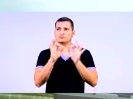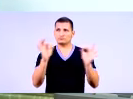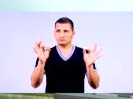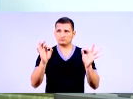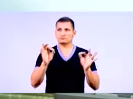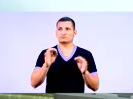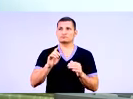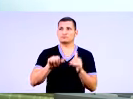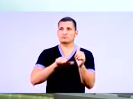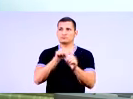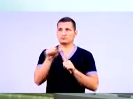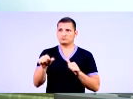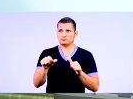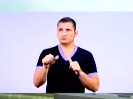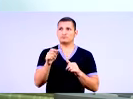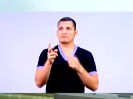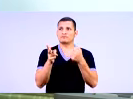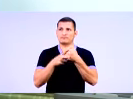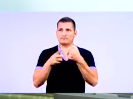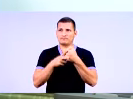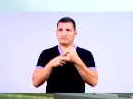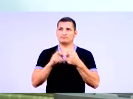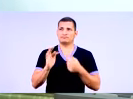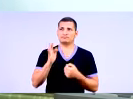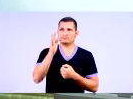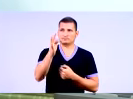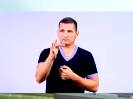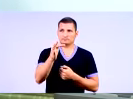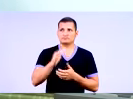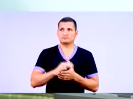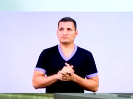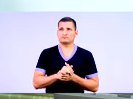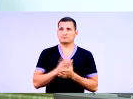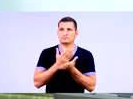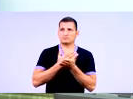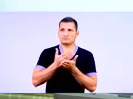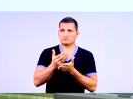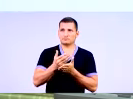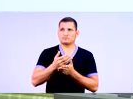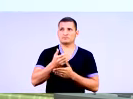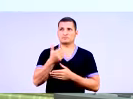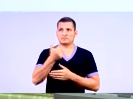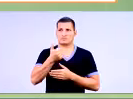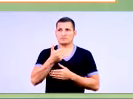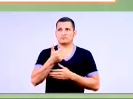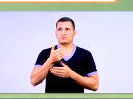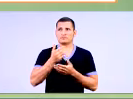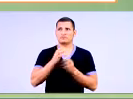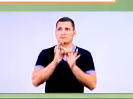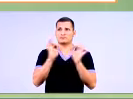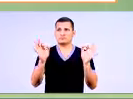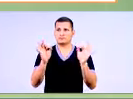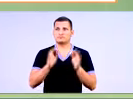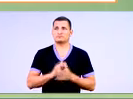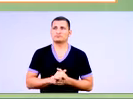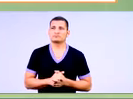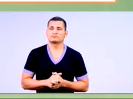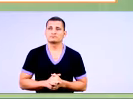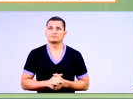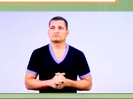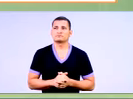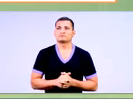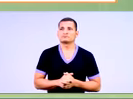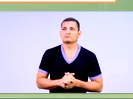que a frase, com que o verbo fique no futuro. Então, vamos começar com a primeira frase. Oi, tem alguma pergunta,